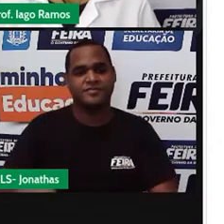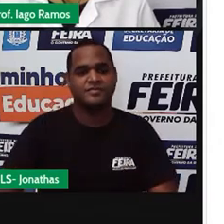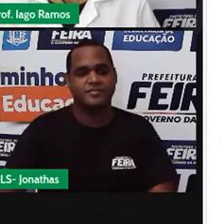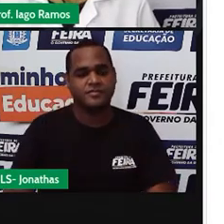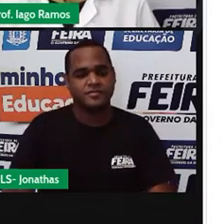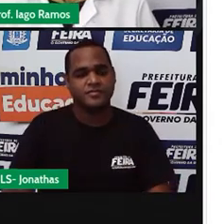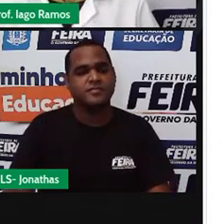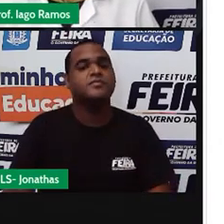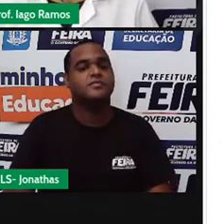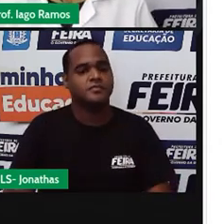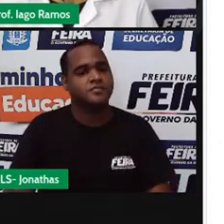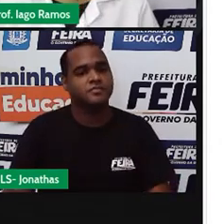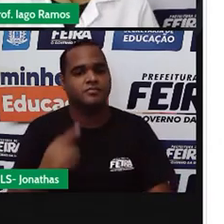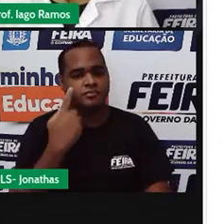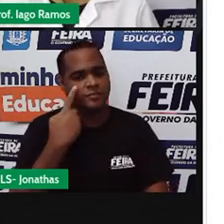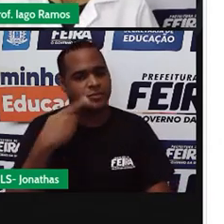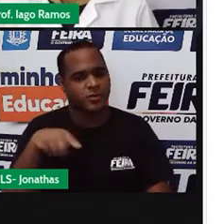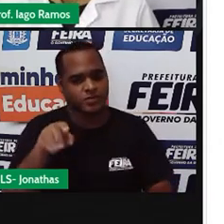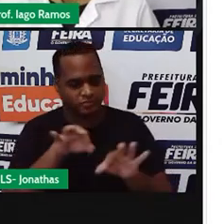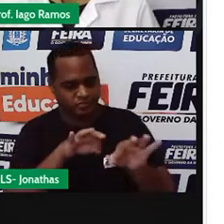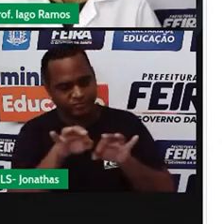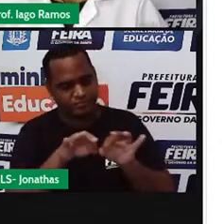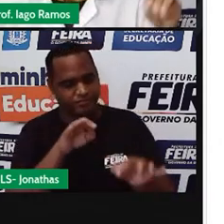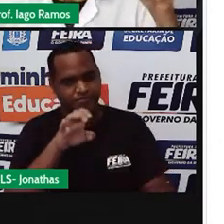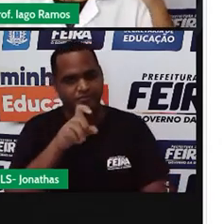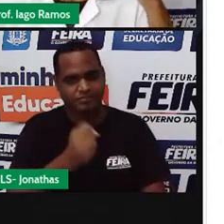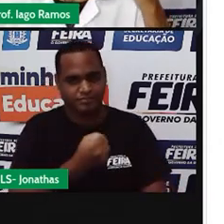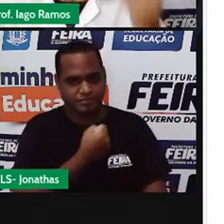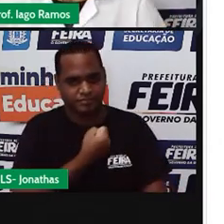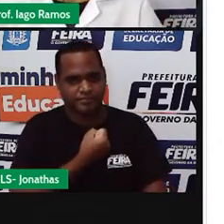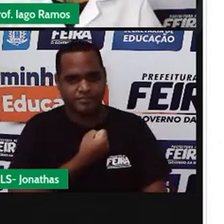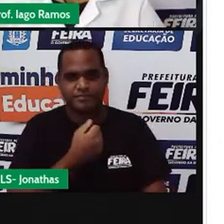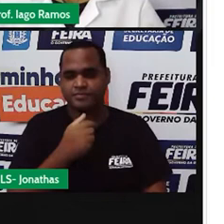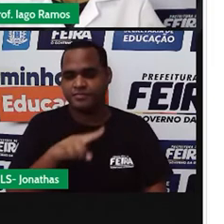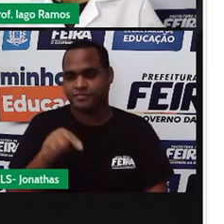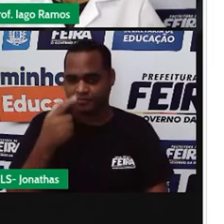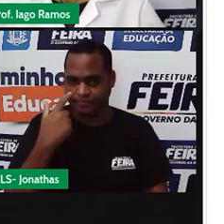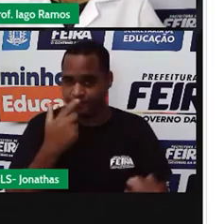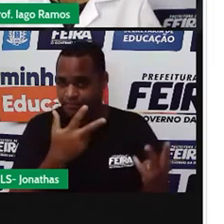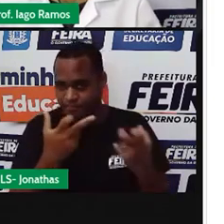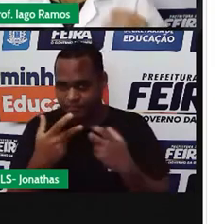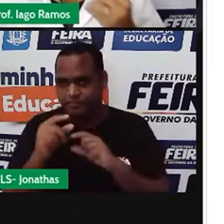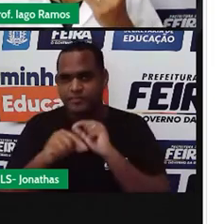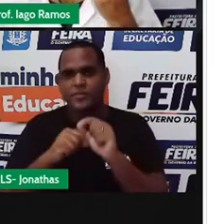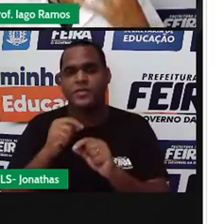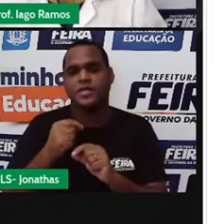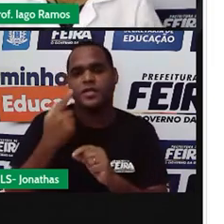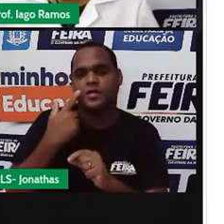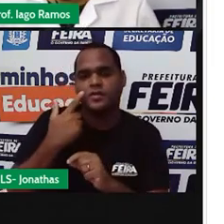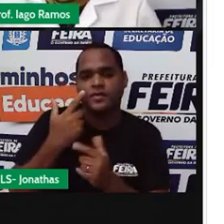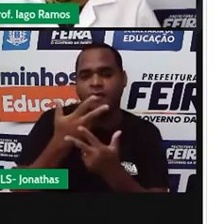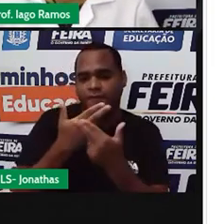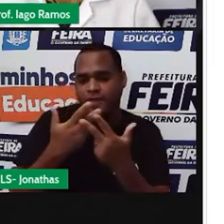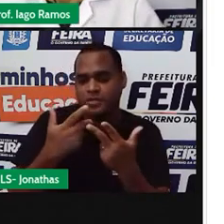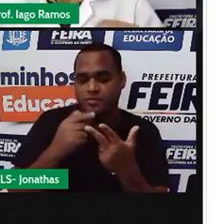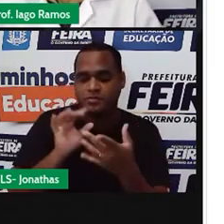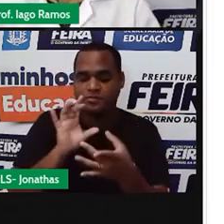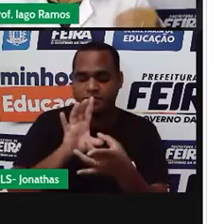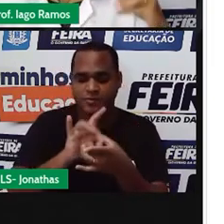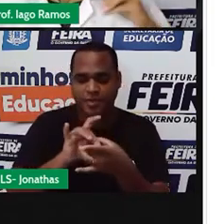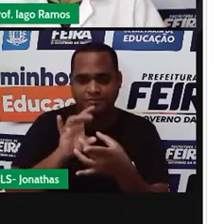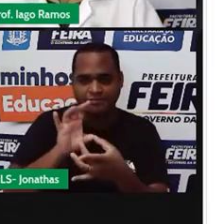e para resolver uma expressão numérica verifique primeiro veja primeiro